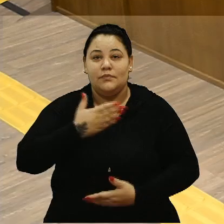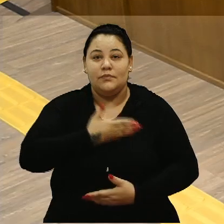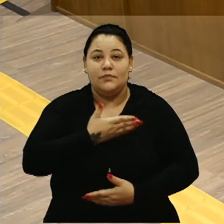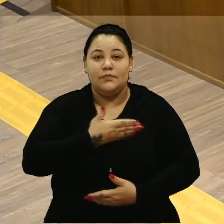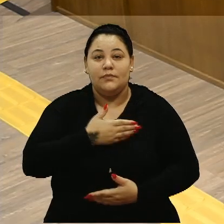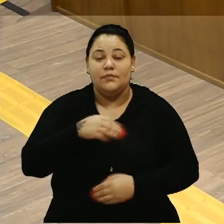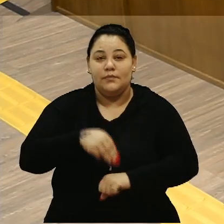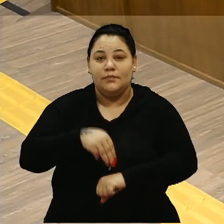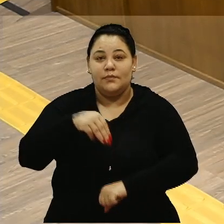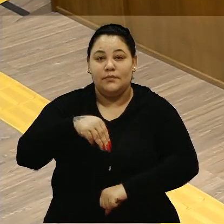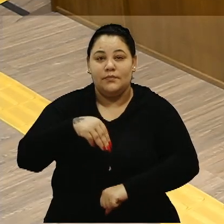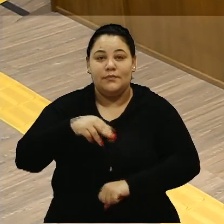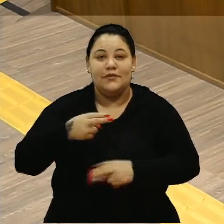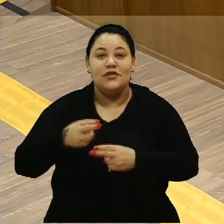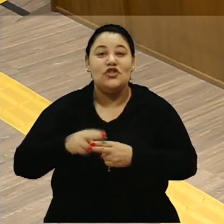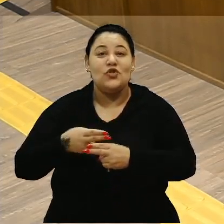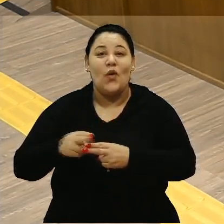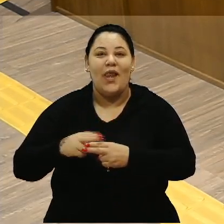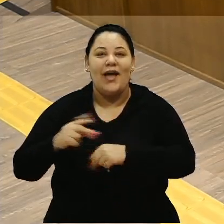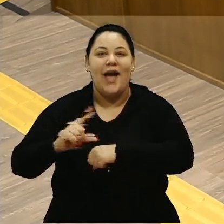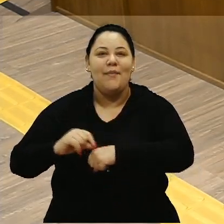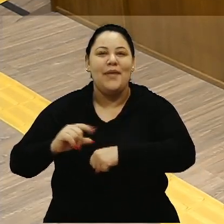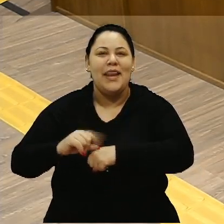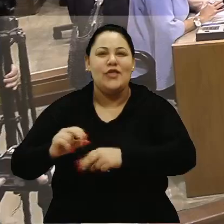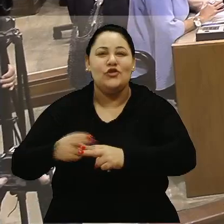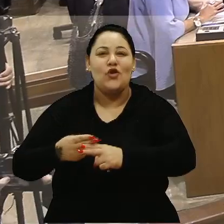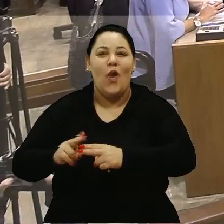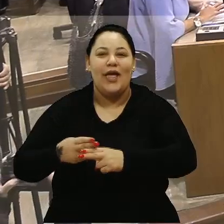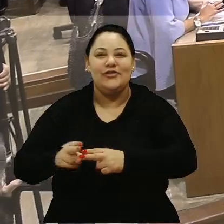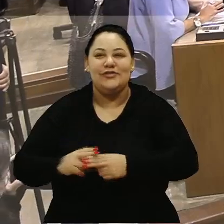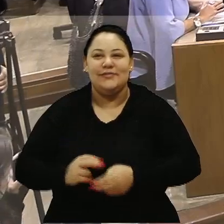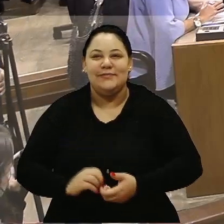a tribuna para a manifestação pelo tempo de até 5 minutos.